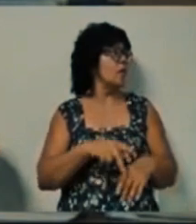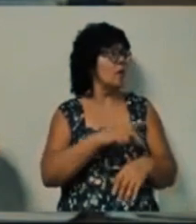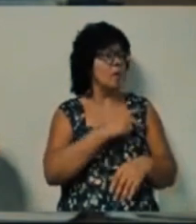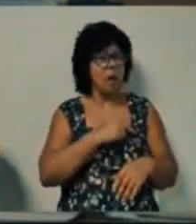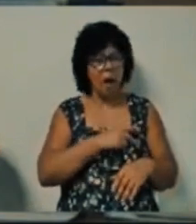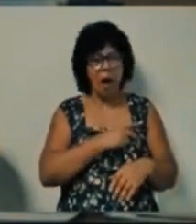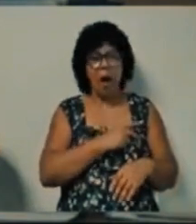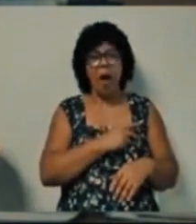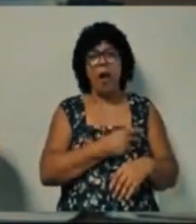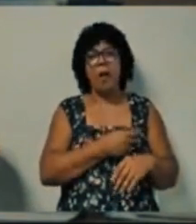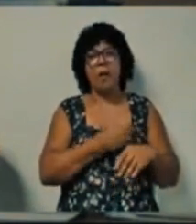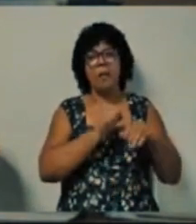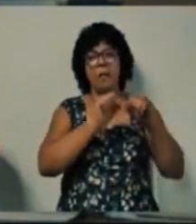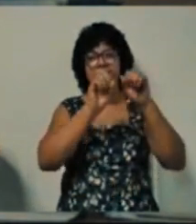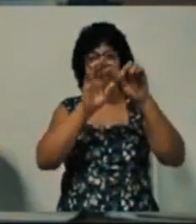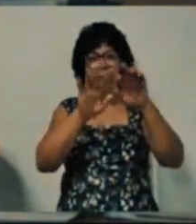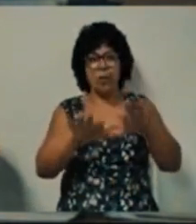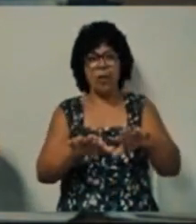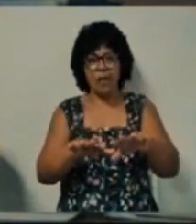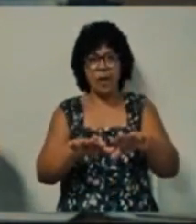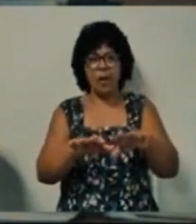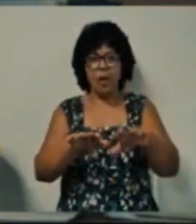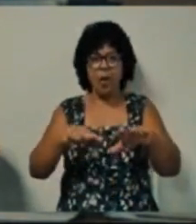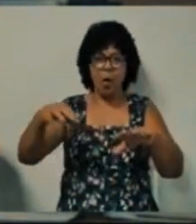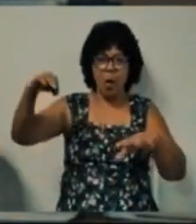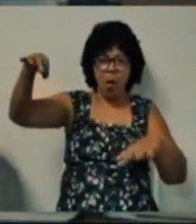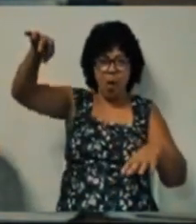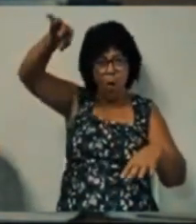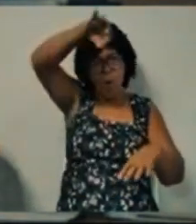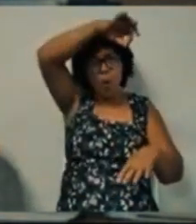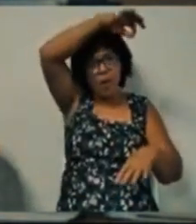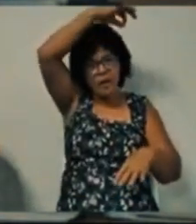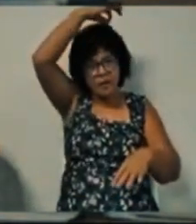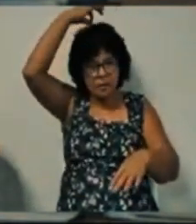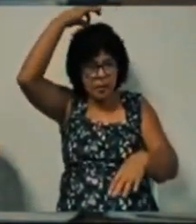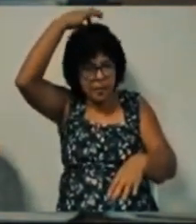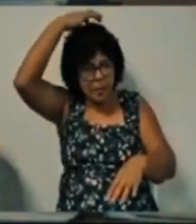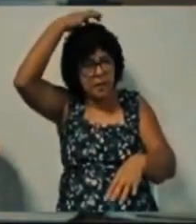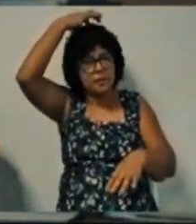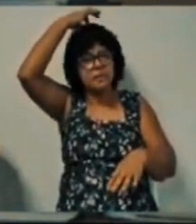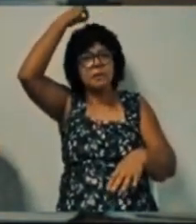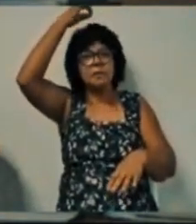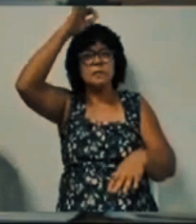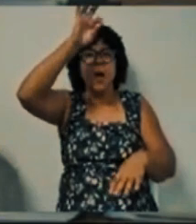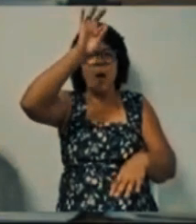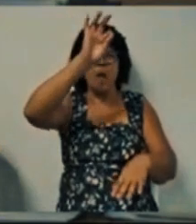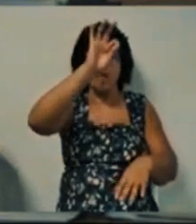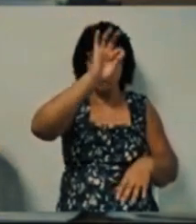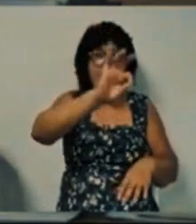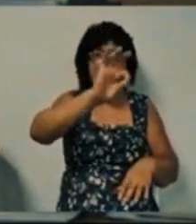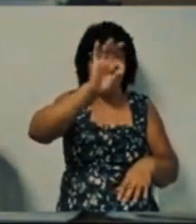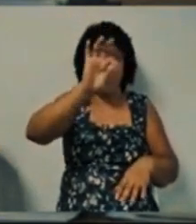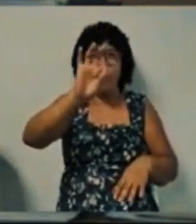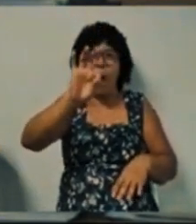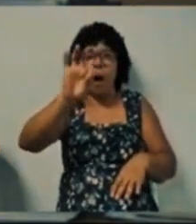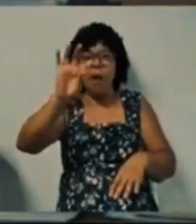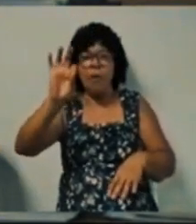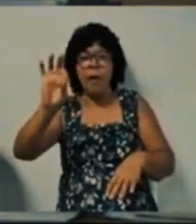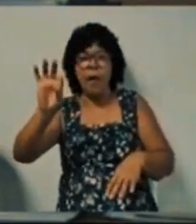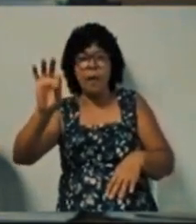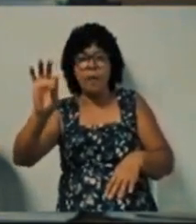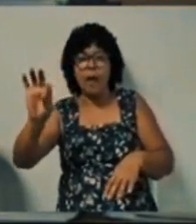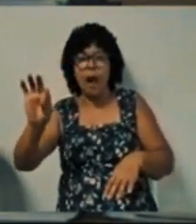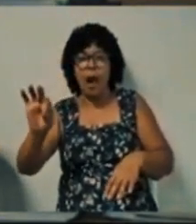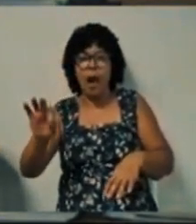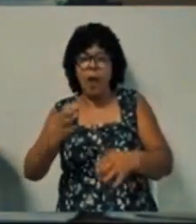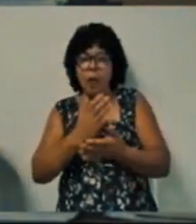as mãos, o Espírito Santo veio sobre eles. E tanto falavam